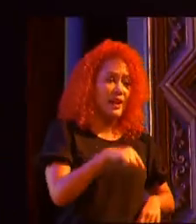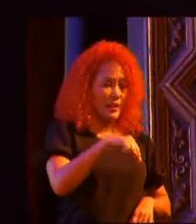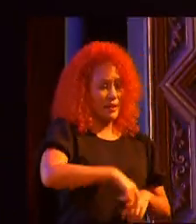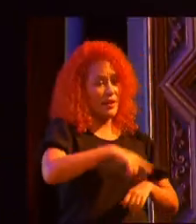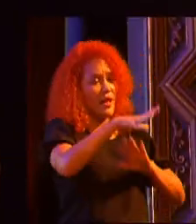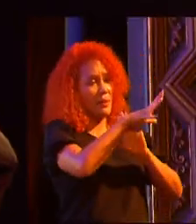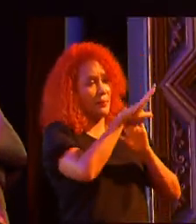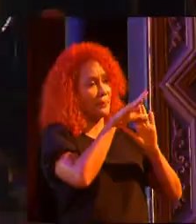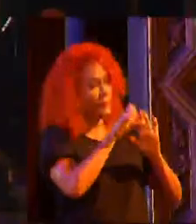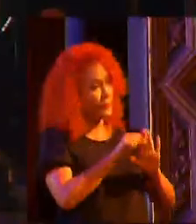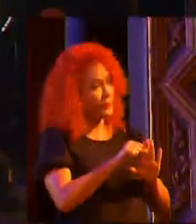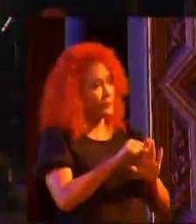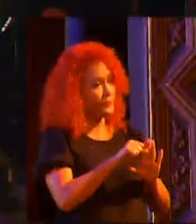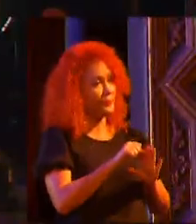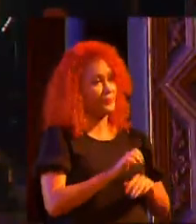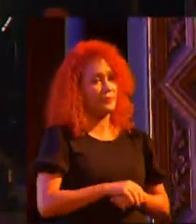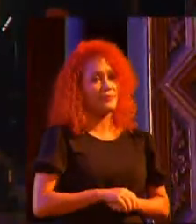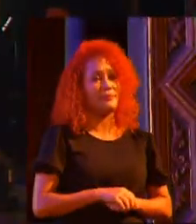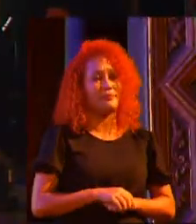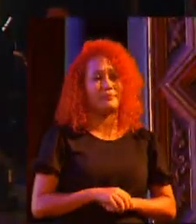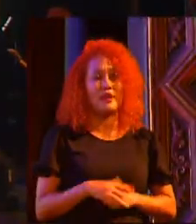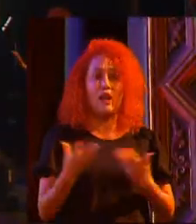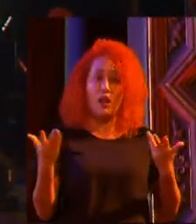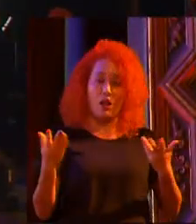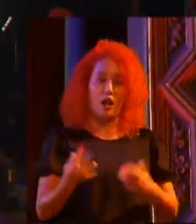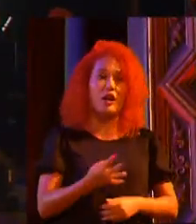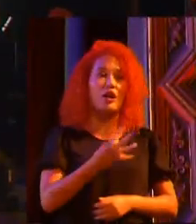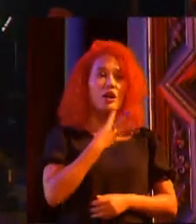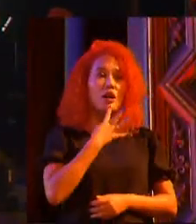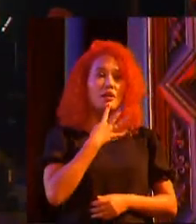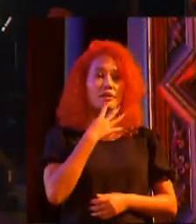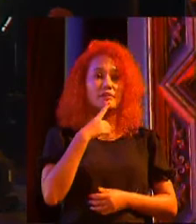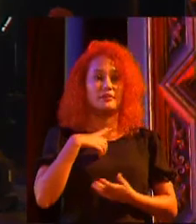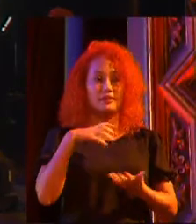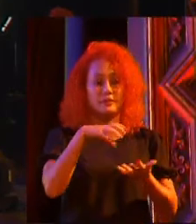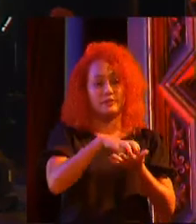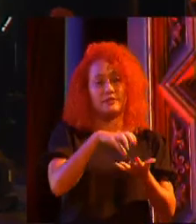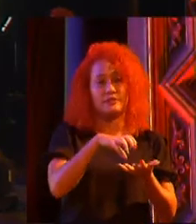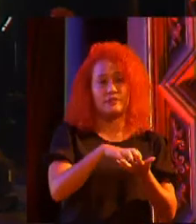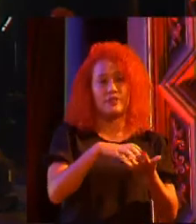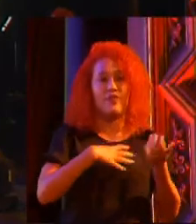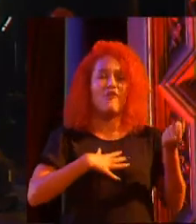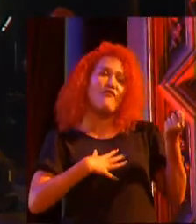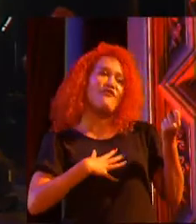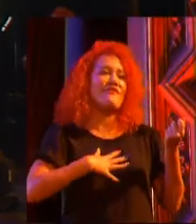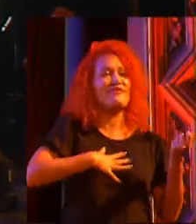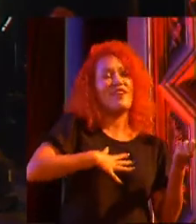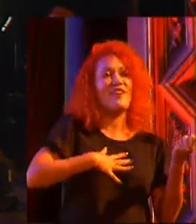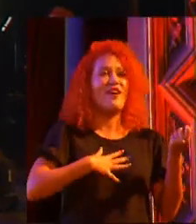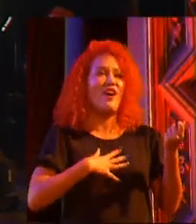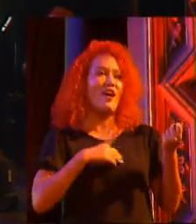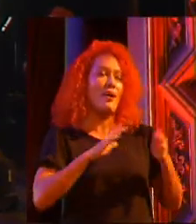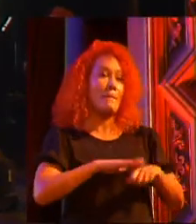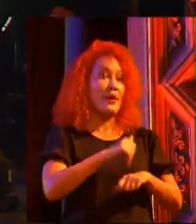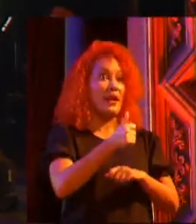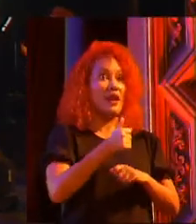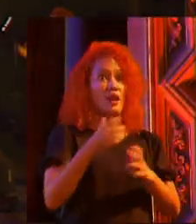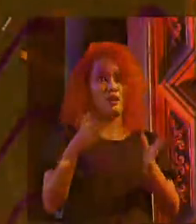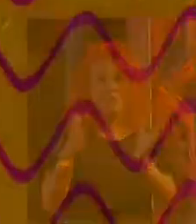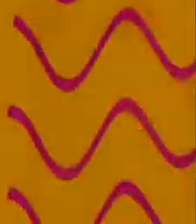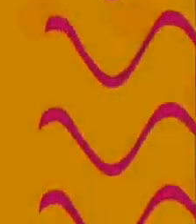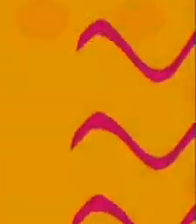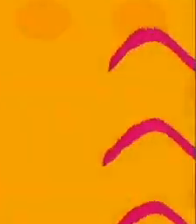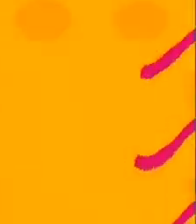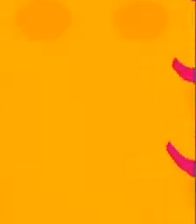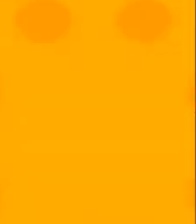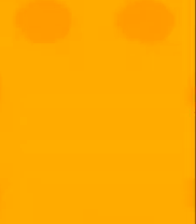Amazônia. Então vamos conhecer os indicados na categoria Sertanejo Forró, melhor grupo intérprete. Vamos lá.